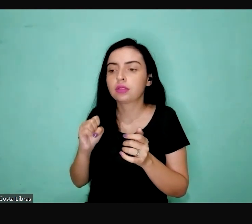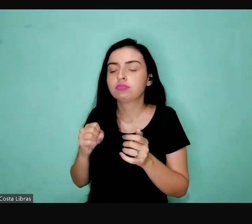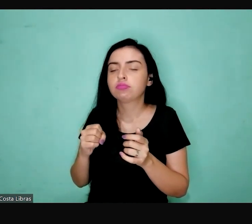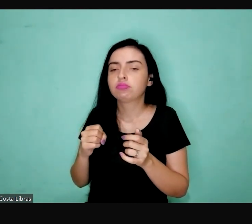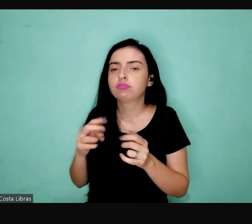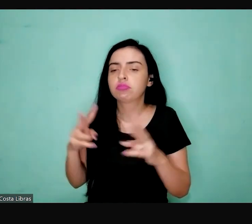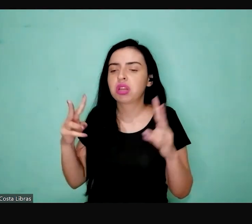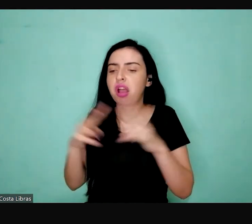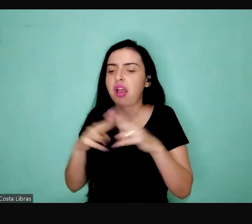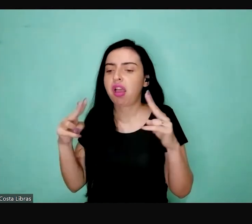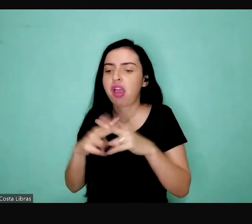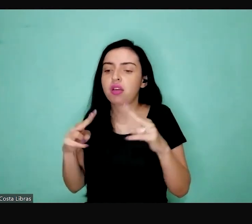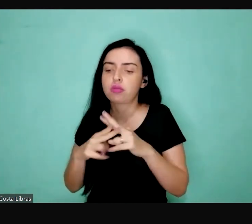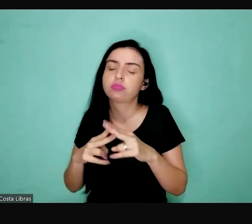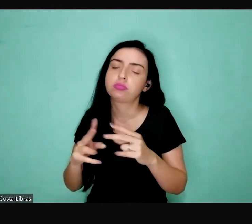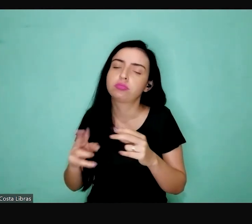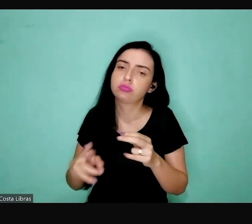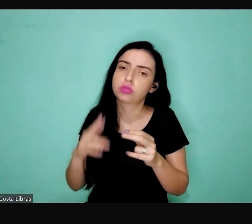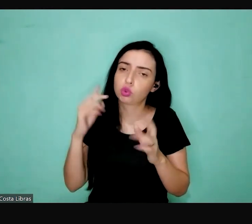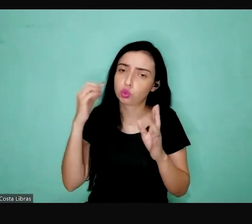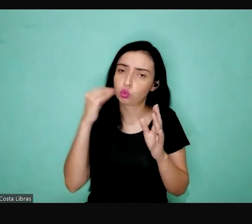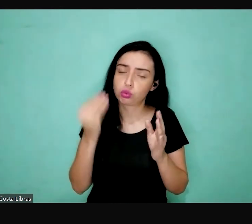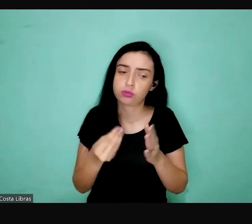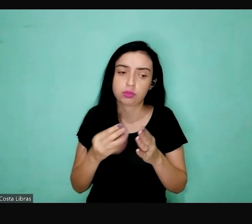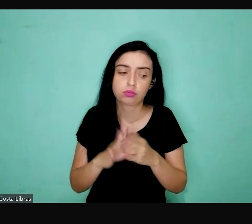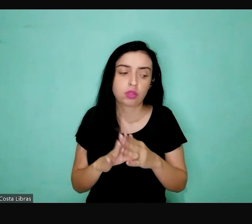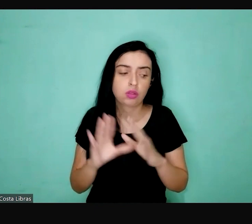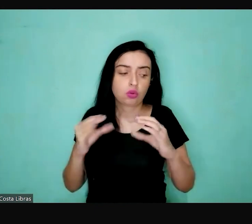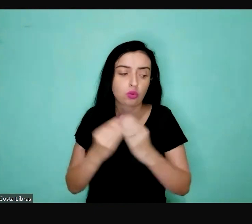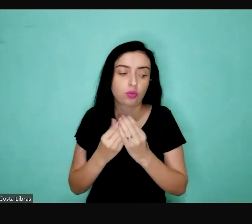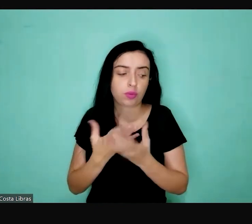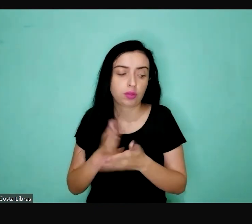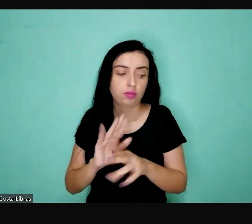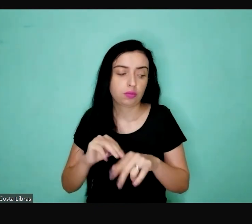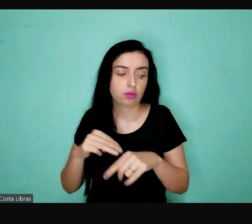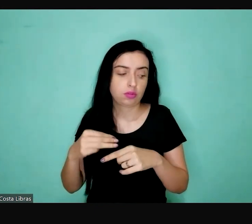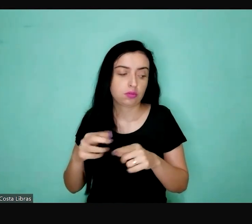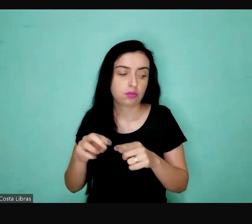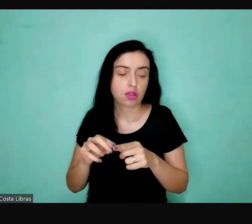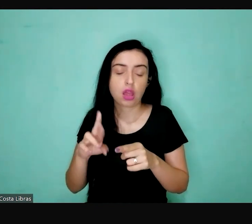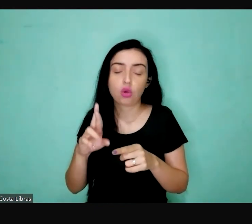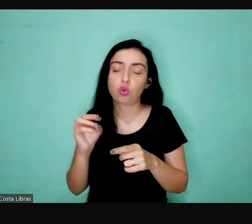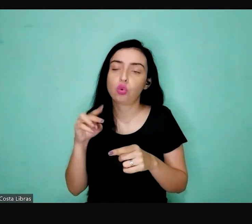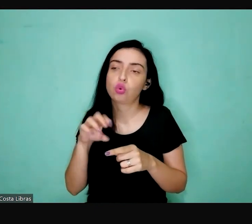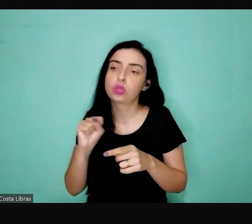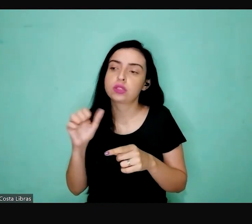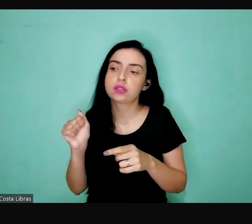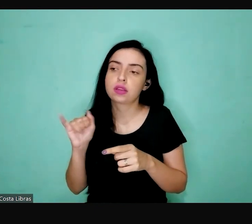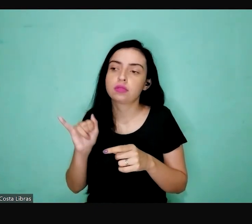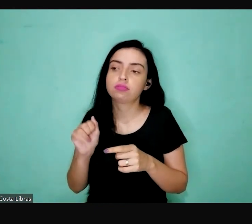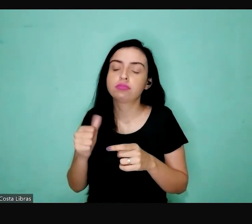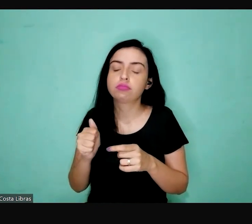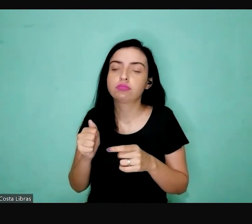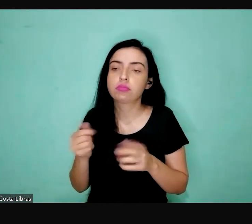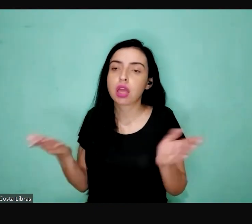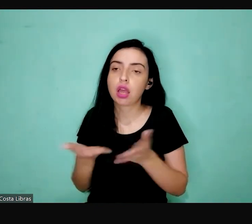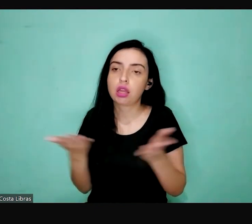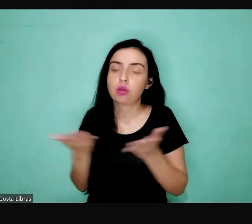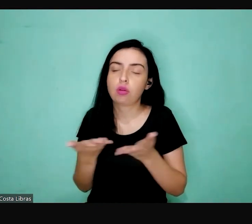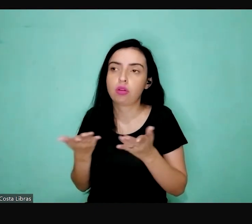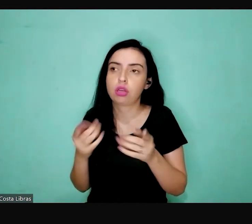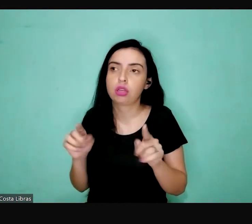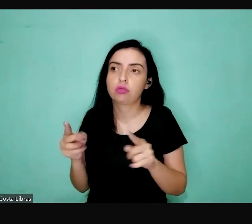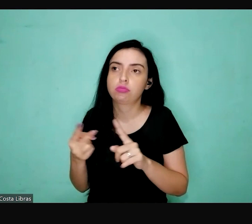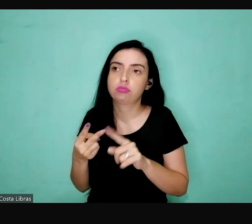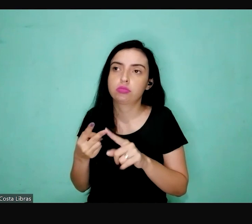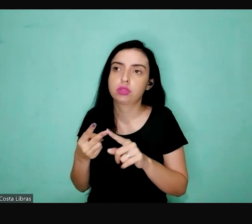são membros do Conselho da Europa Bielorrússia, nem agora a Rússia e a